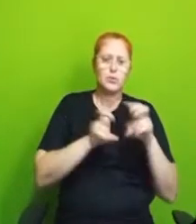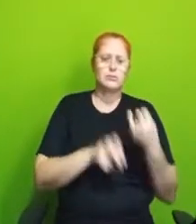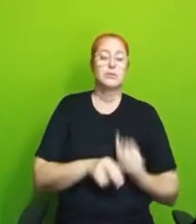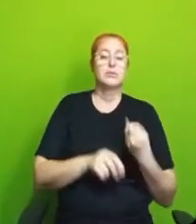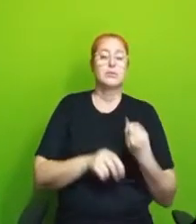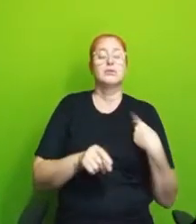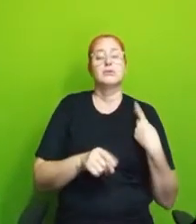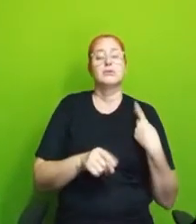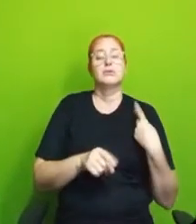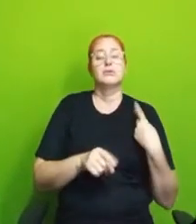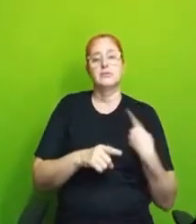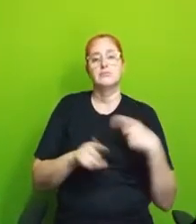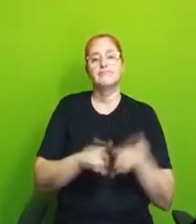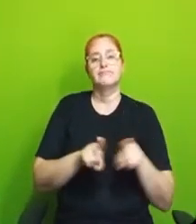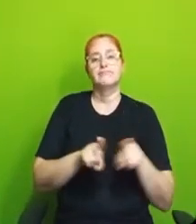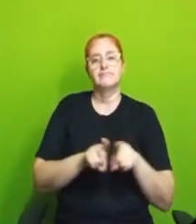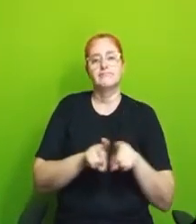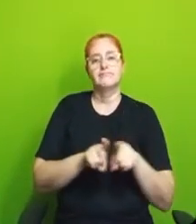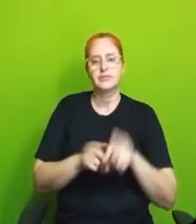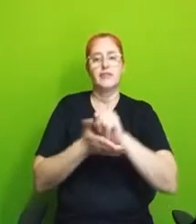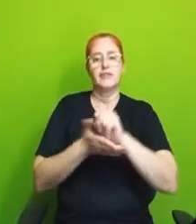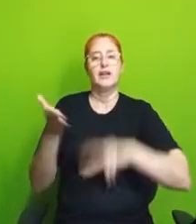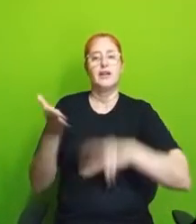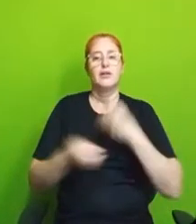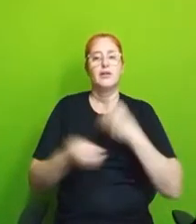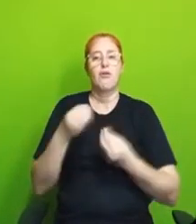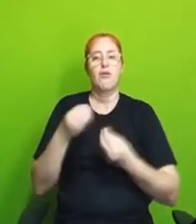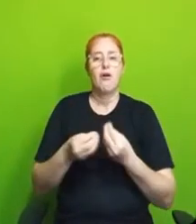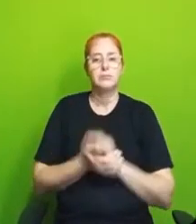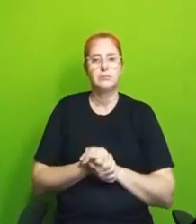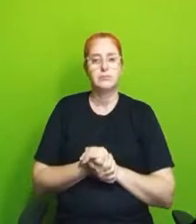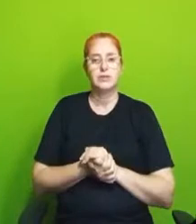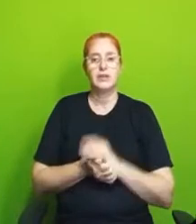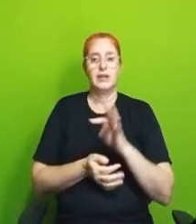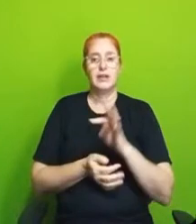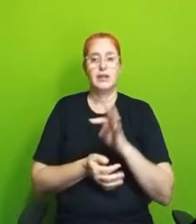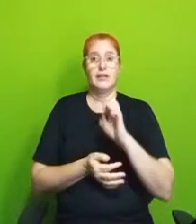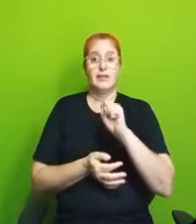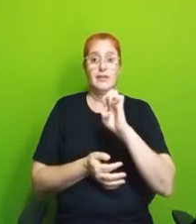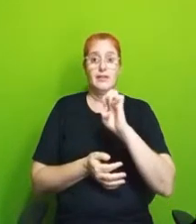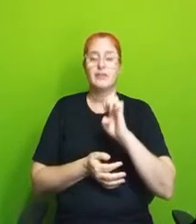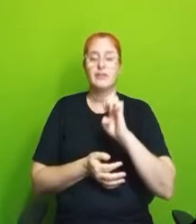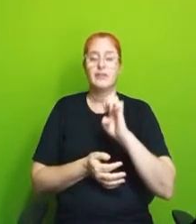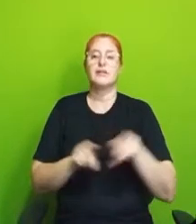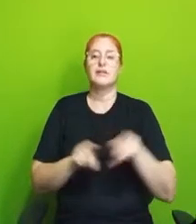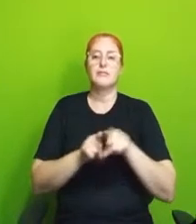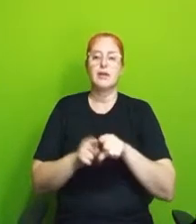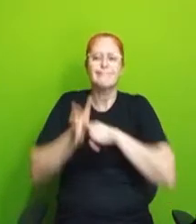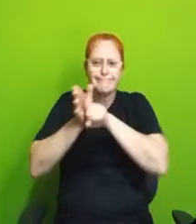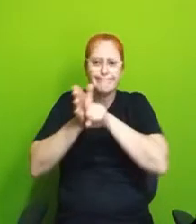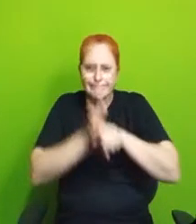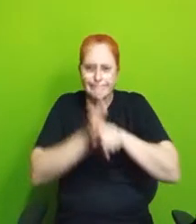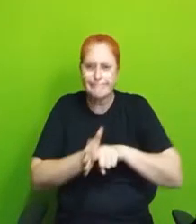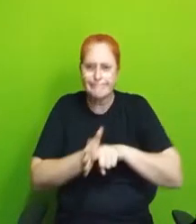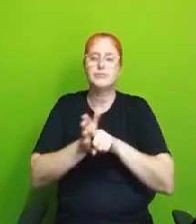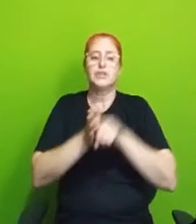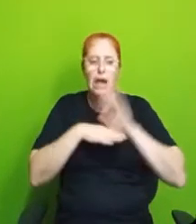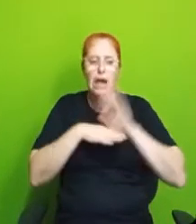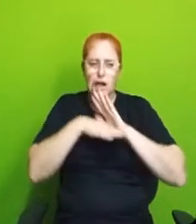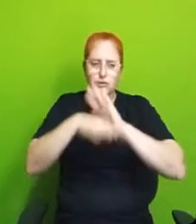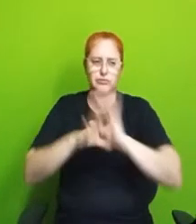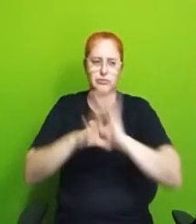também avaliava, a tese também foi uma busca de dar uma contribuição coletiva para a gente pensar